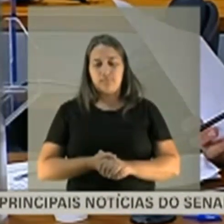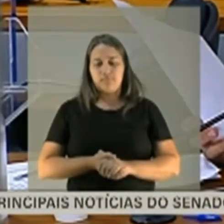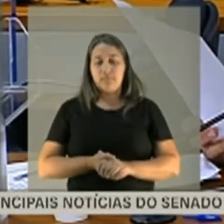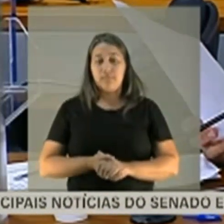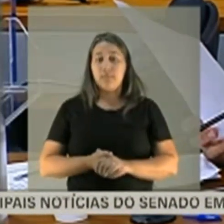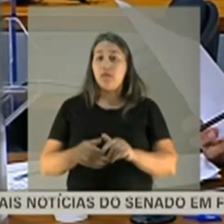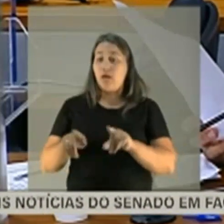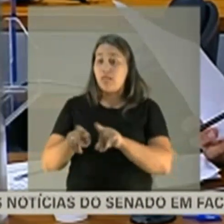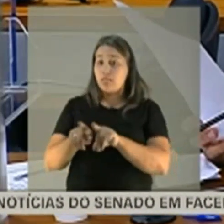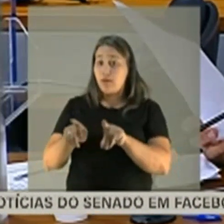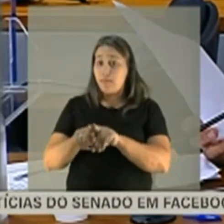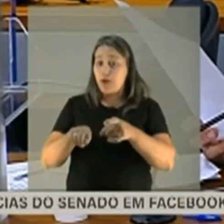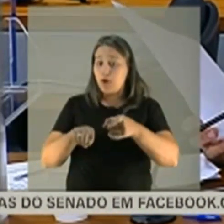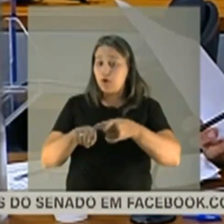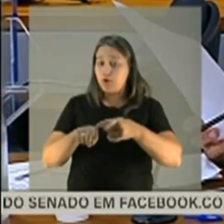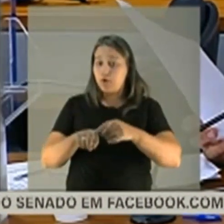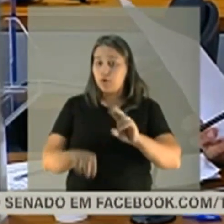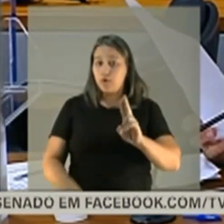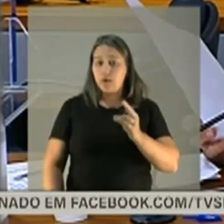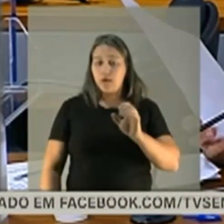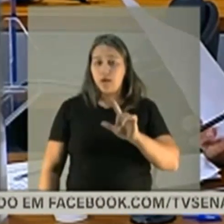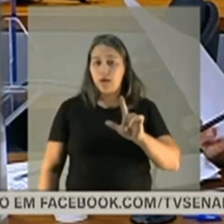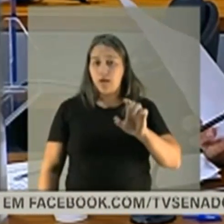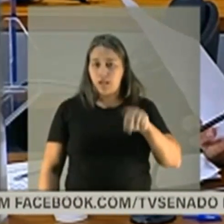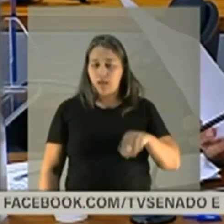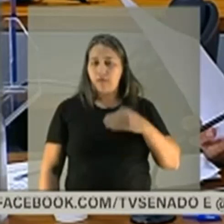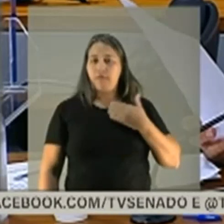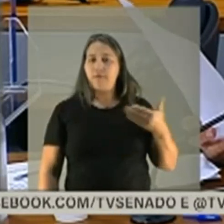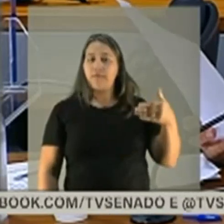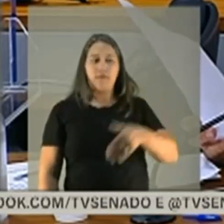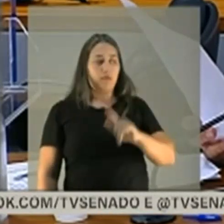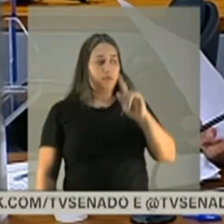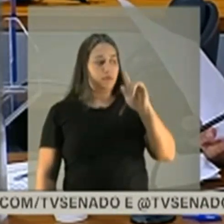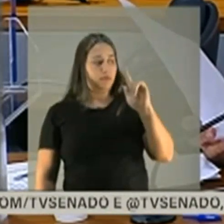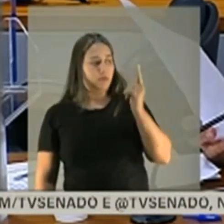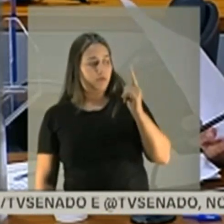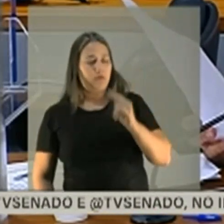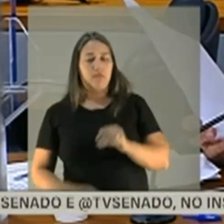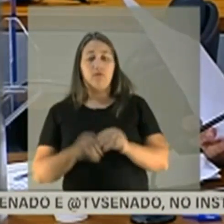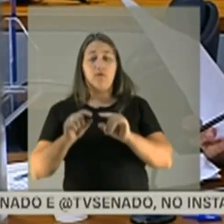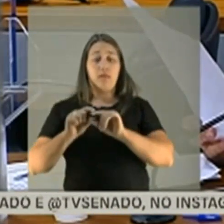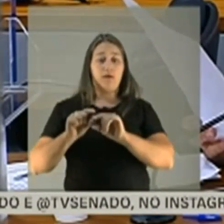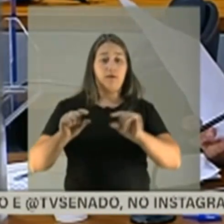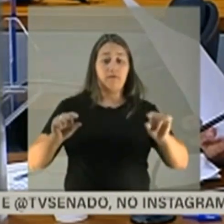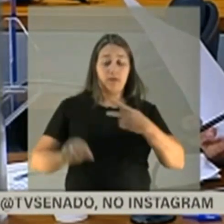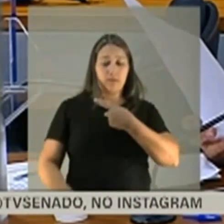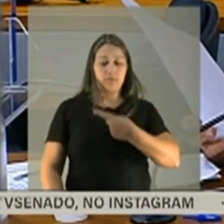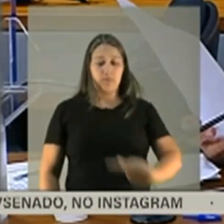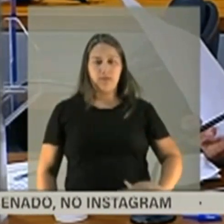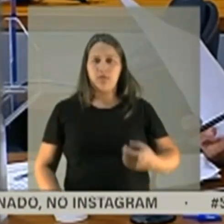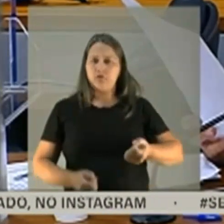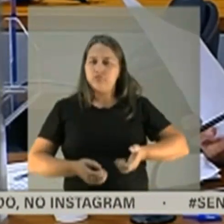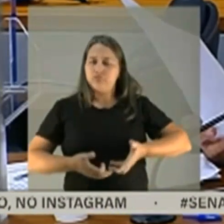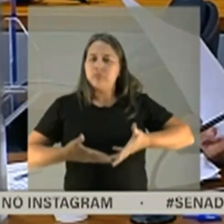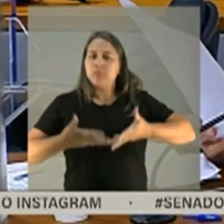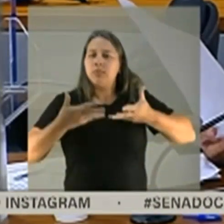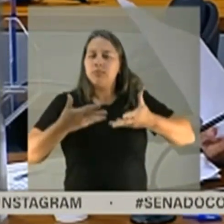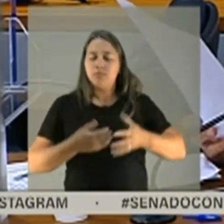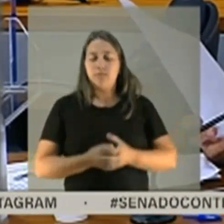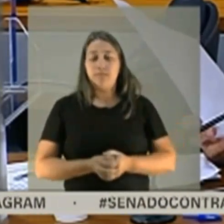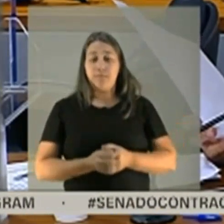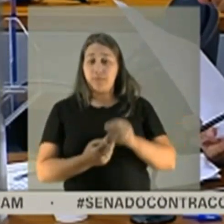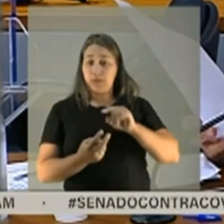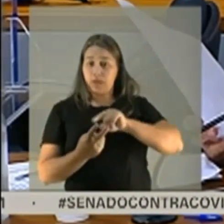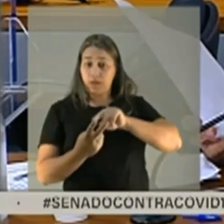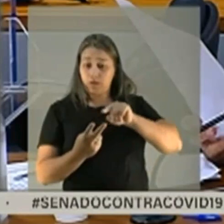Aqui também a doutora Ellen Guimarães, que veio de Goiás. Olha a frase, presidente Marcos Rogério, que inspiração. E esses